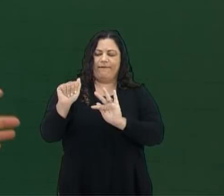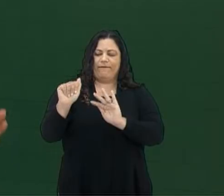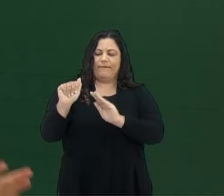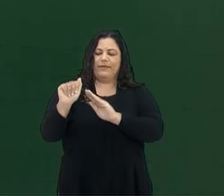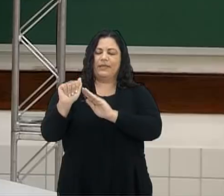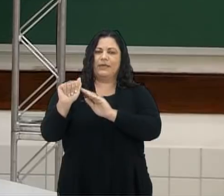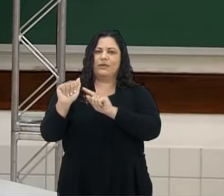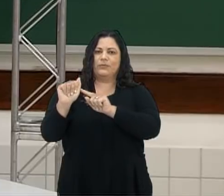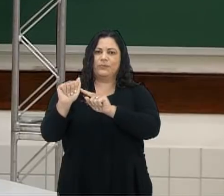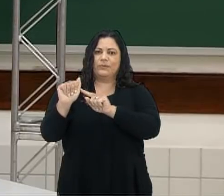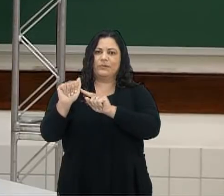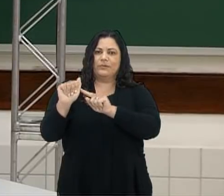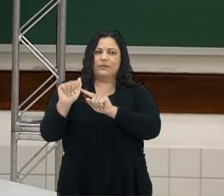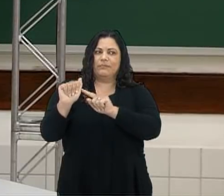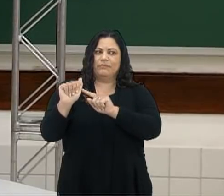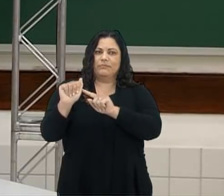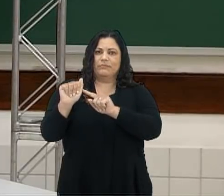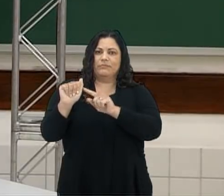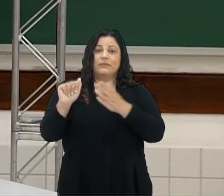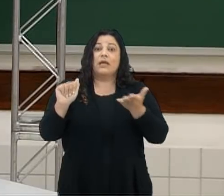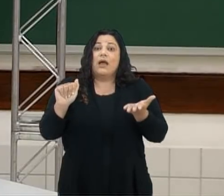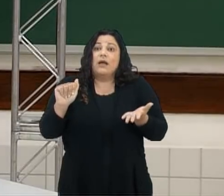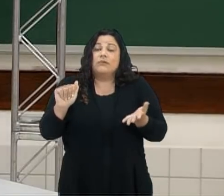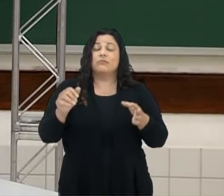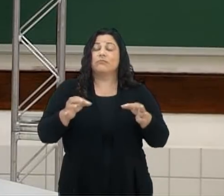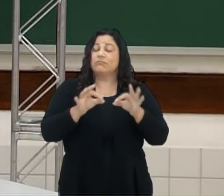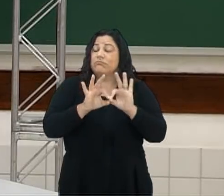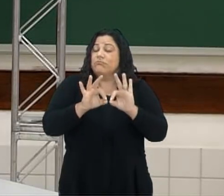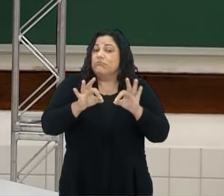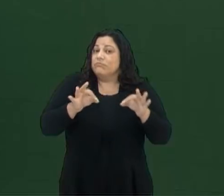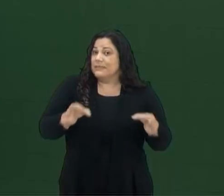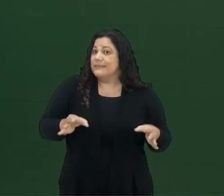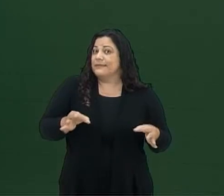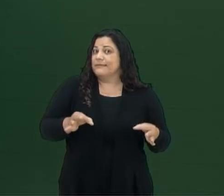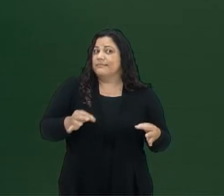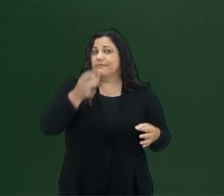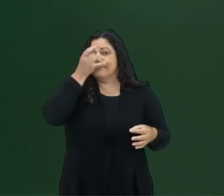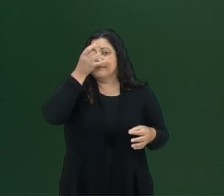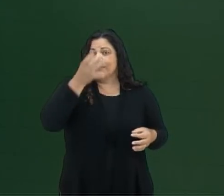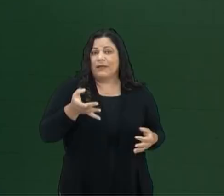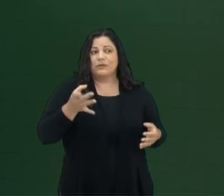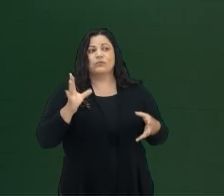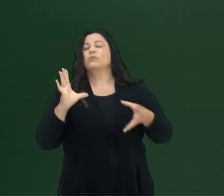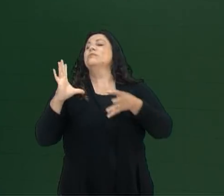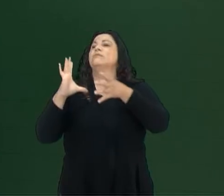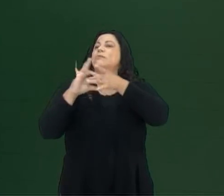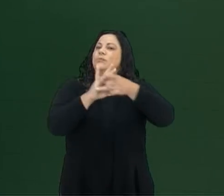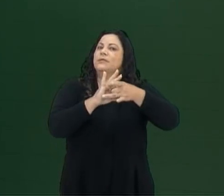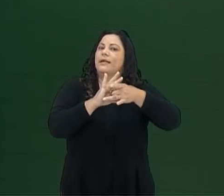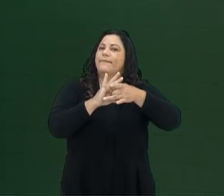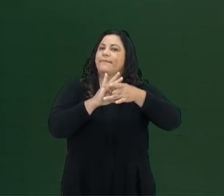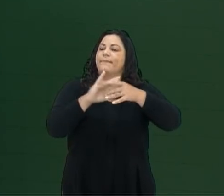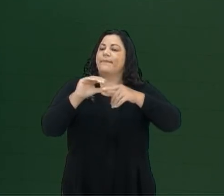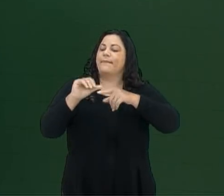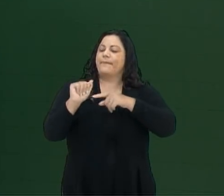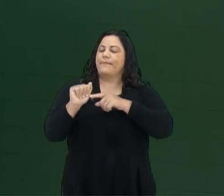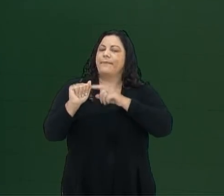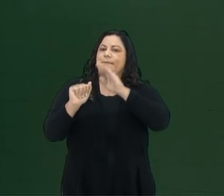começamos. Agora, é simples. Agora, a gente vai ligar os pontos, ó. AB,